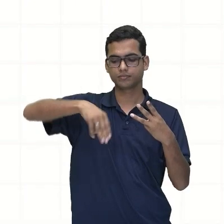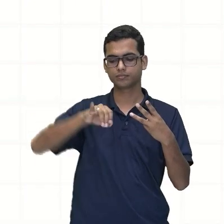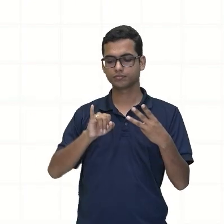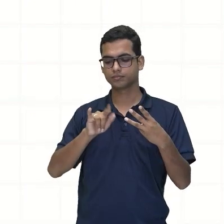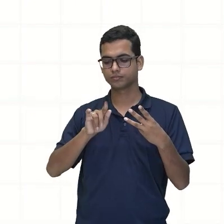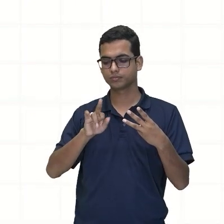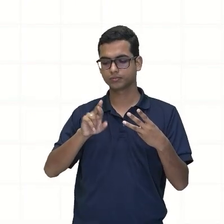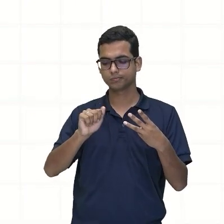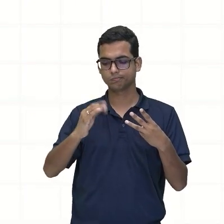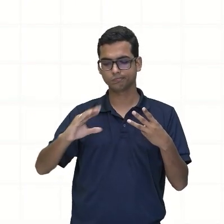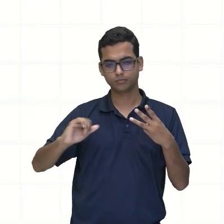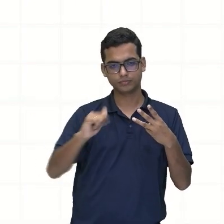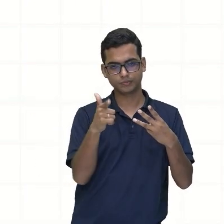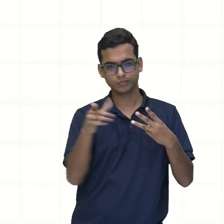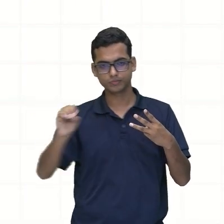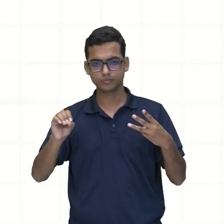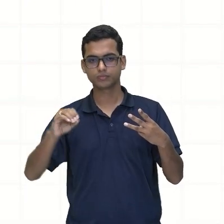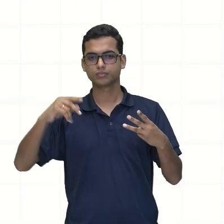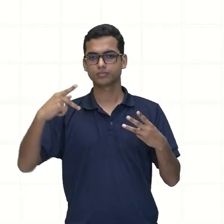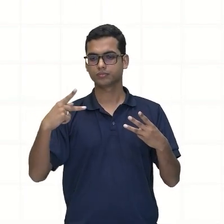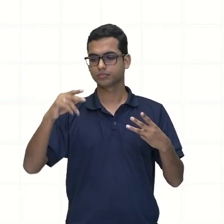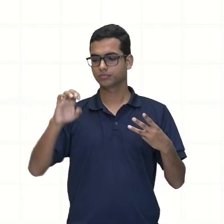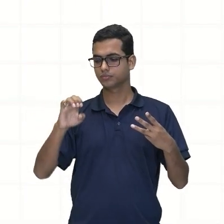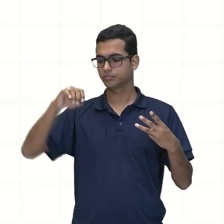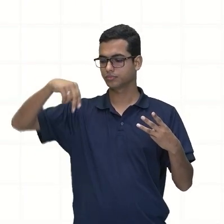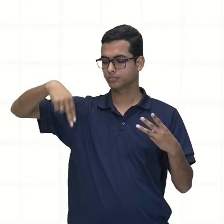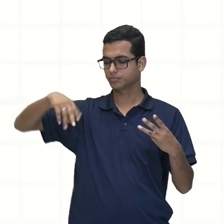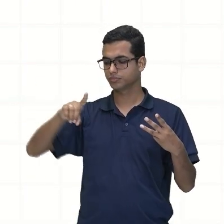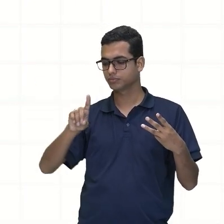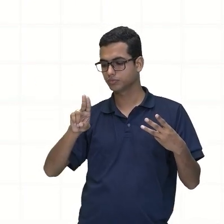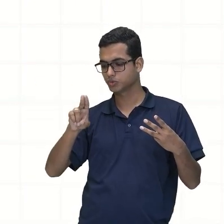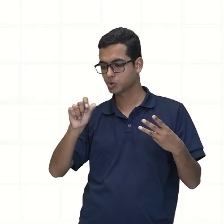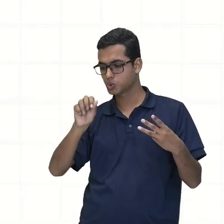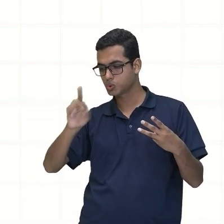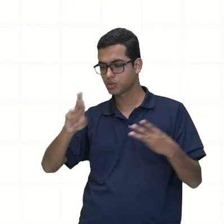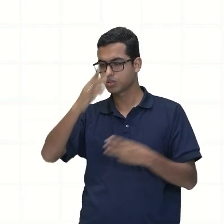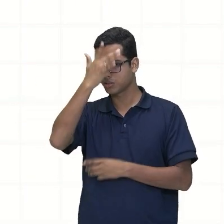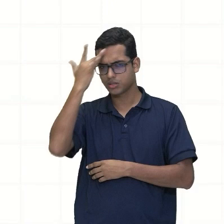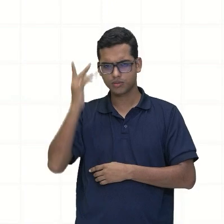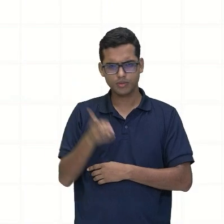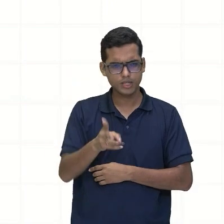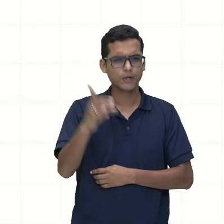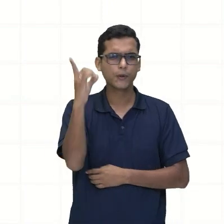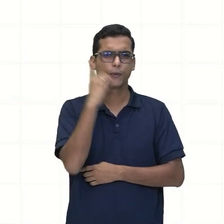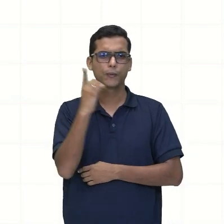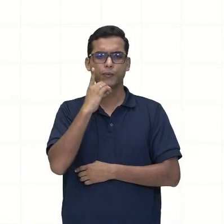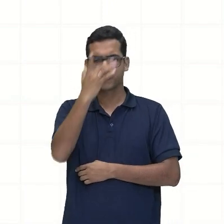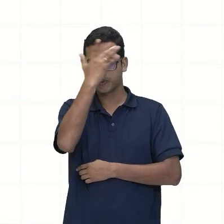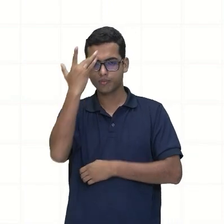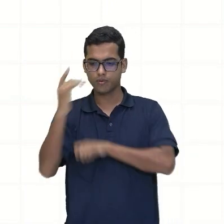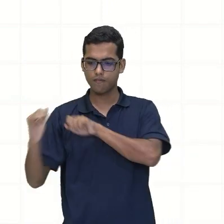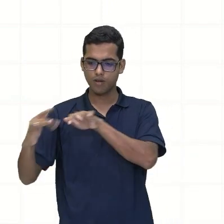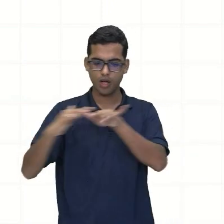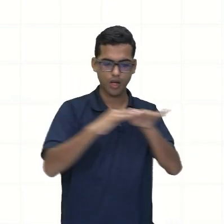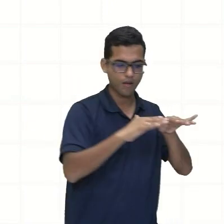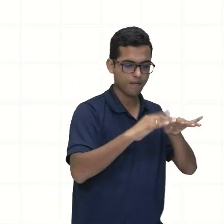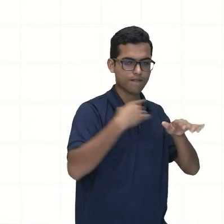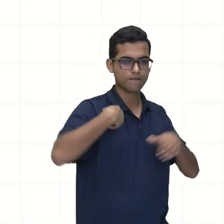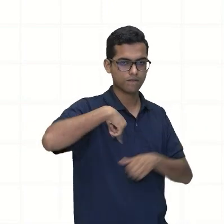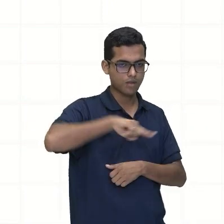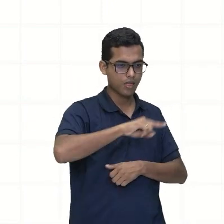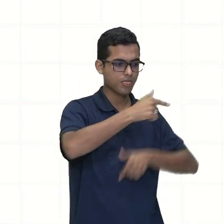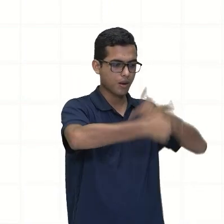populacional que acontece diariamente. A pessoa vai e volta, né? Semelhante aqui ao que nós chamamos